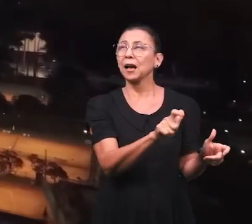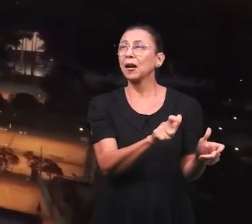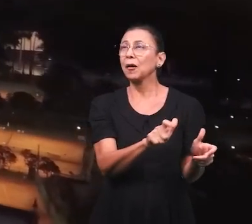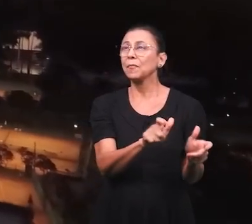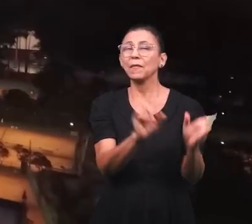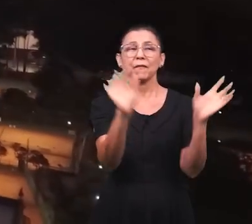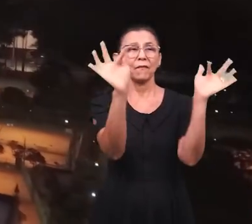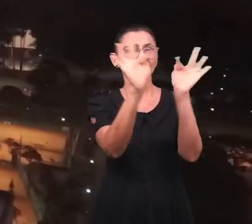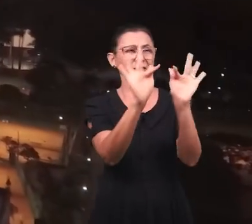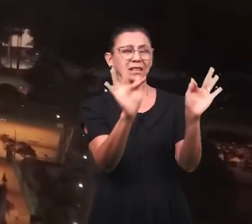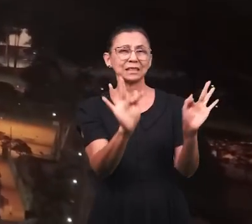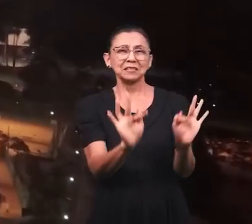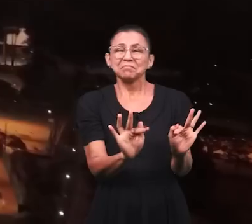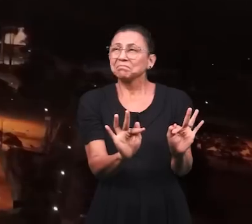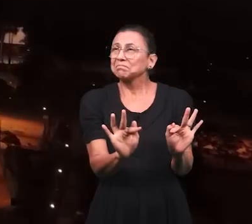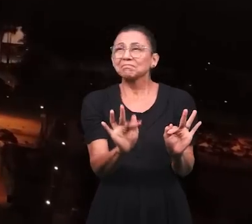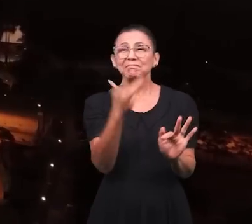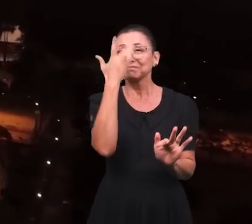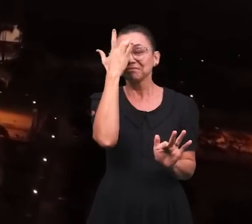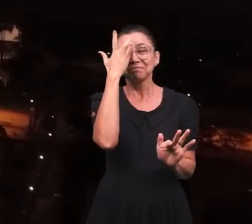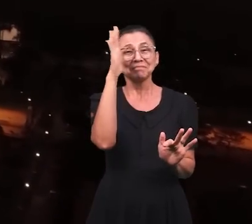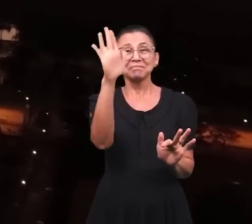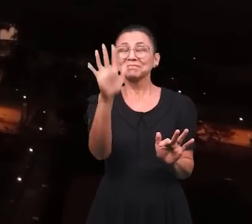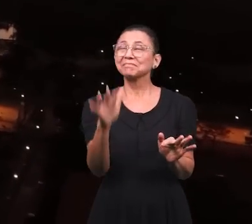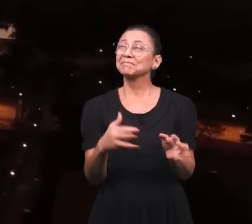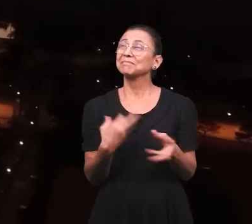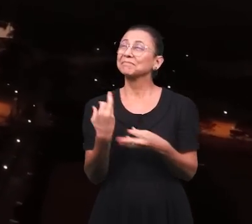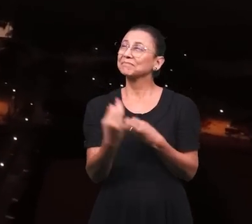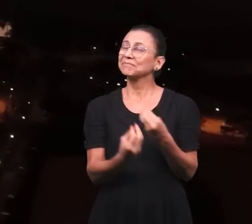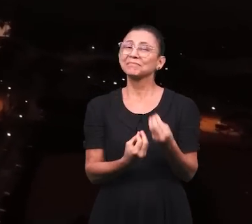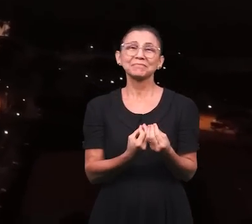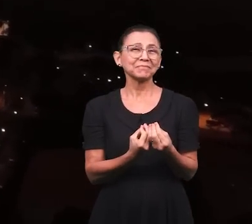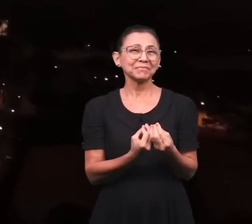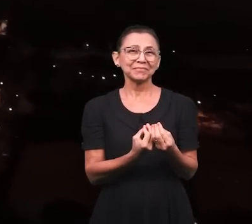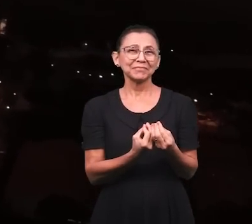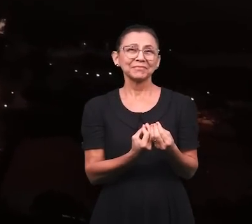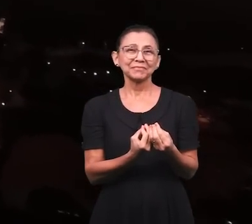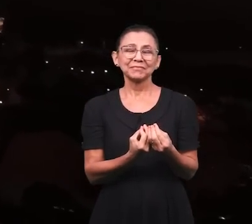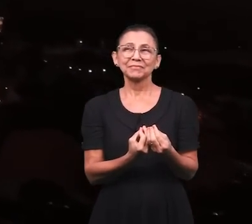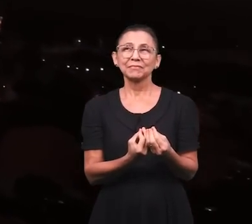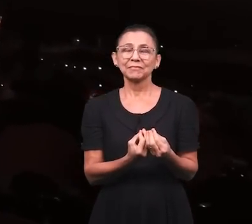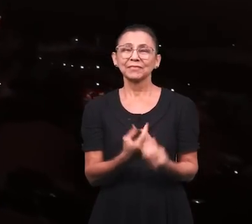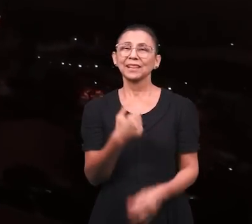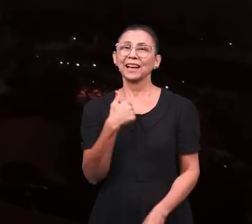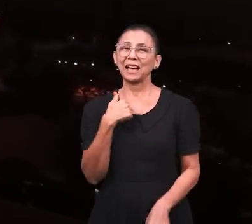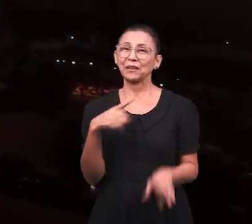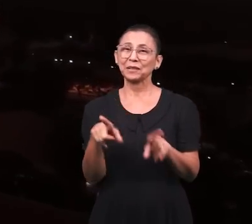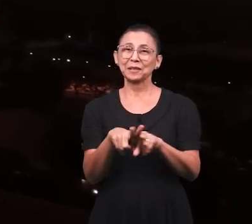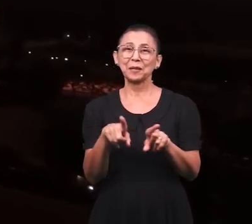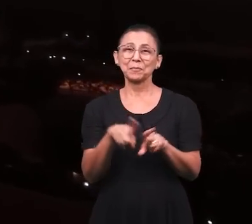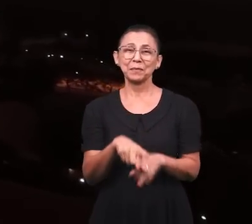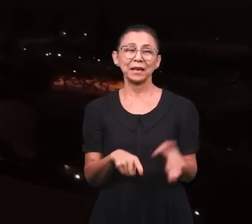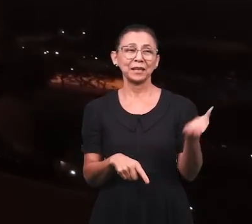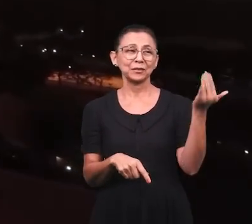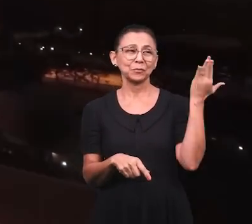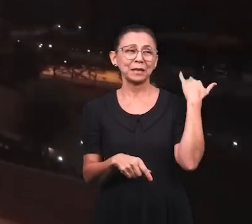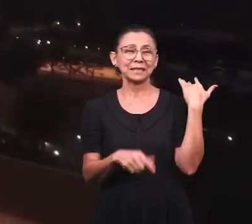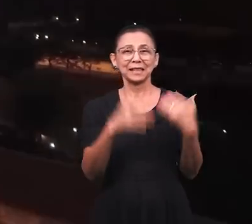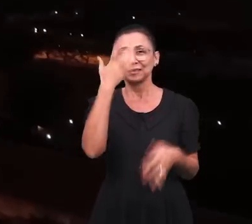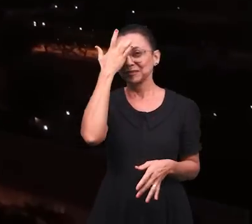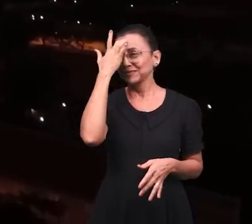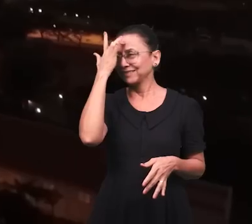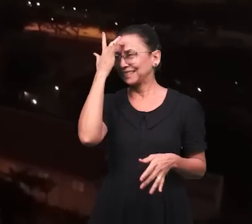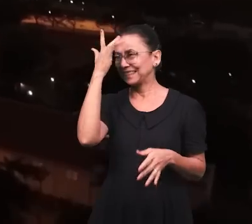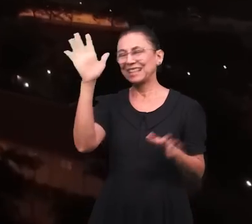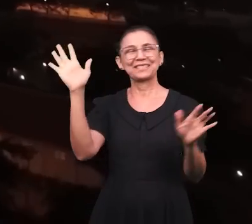ser feliz. Eu também não sabia, mas Jesus